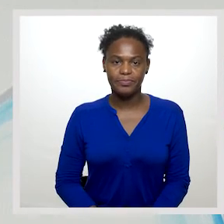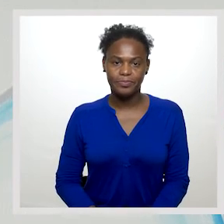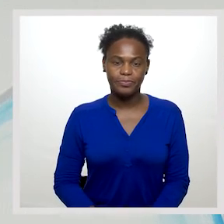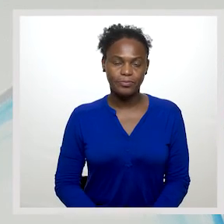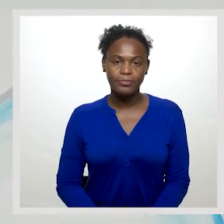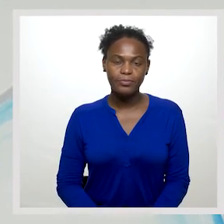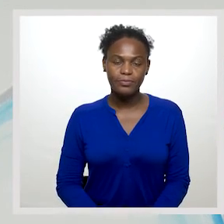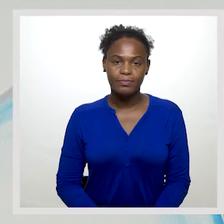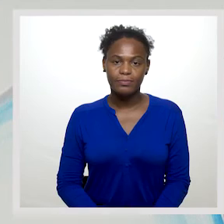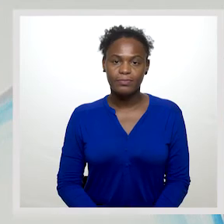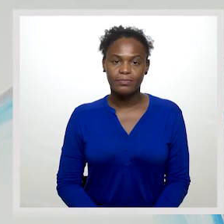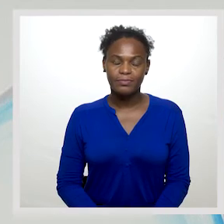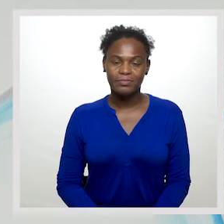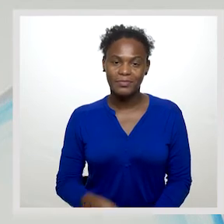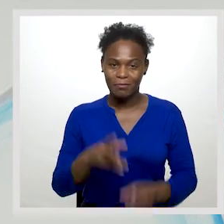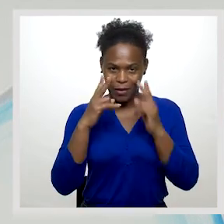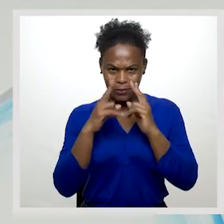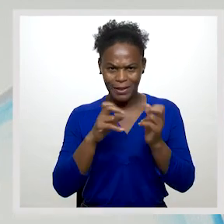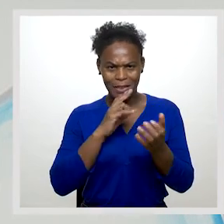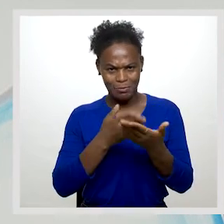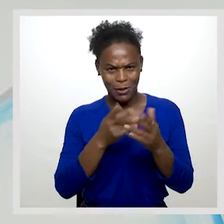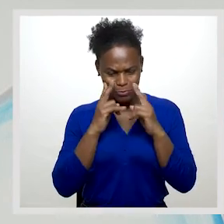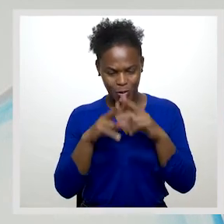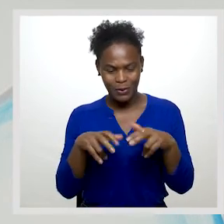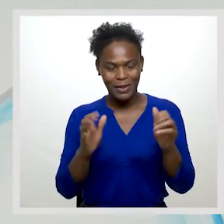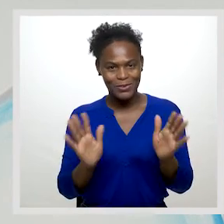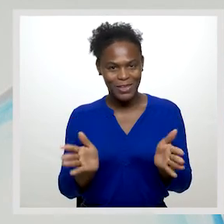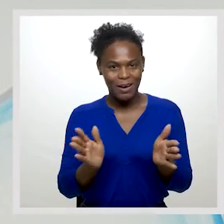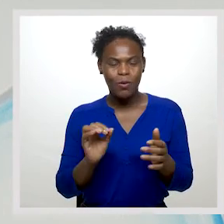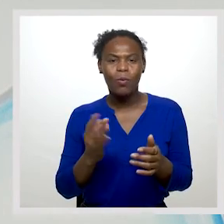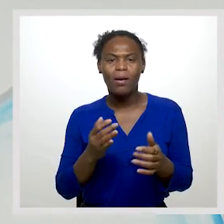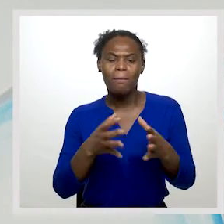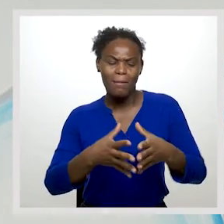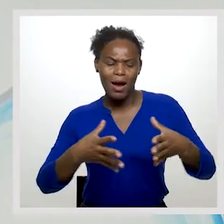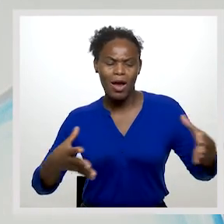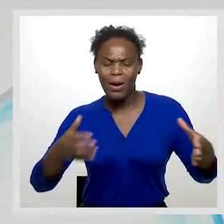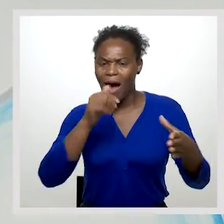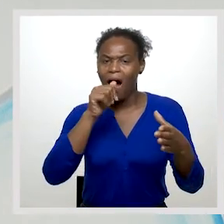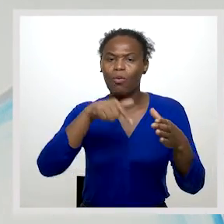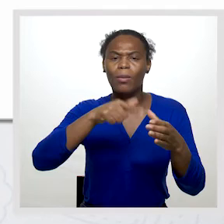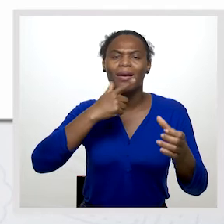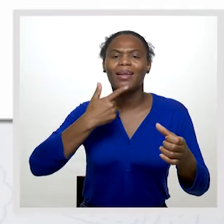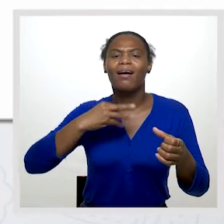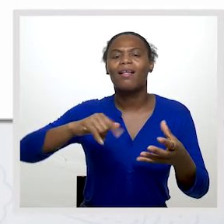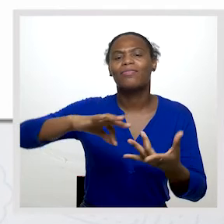Encontraram as respostas? Qual é a maior concentração de água no planeta? Vamos lá